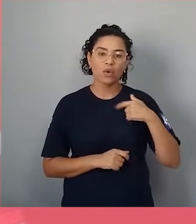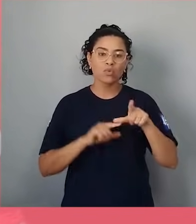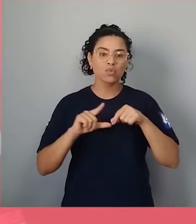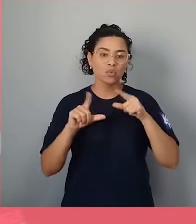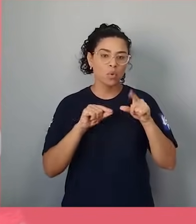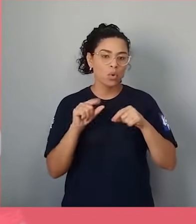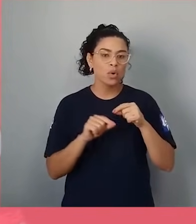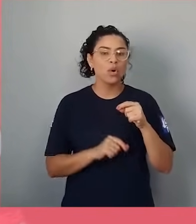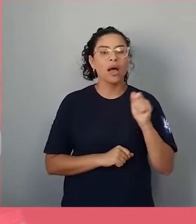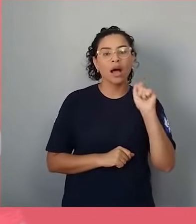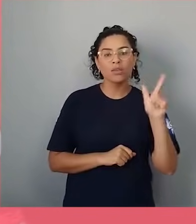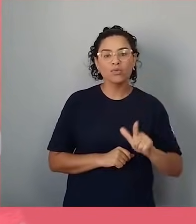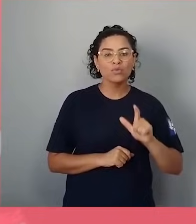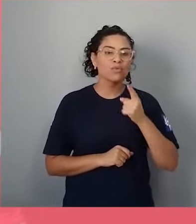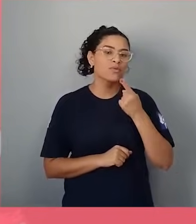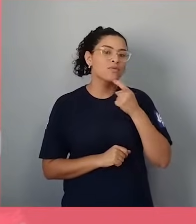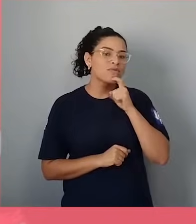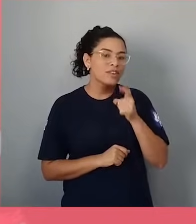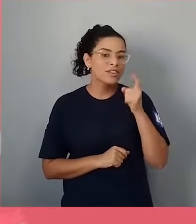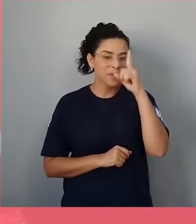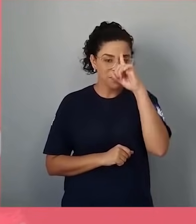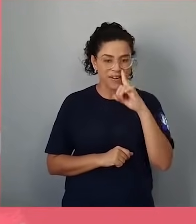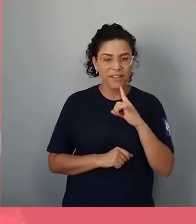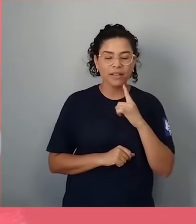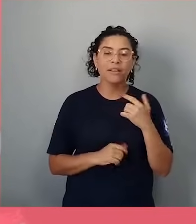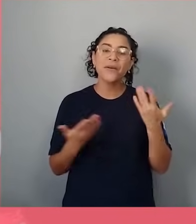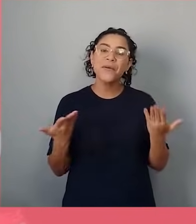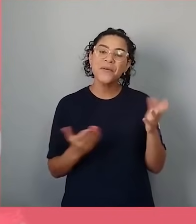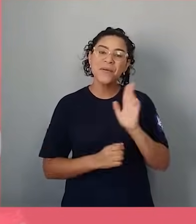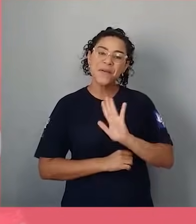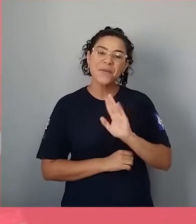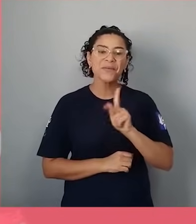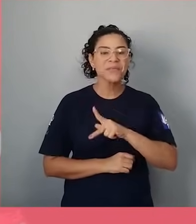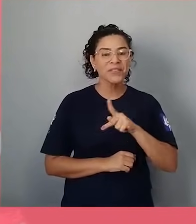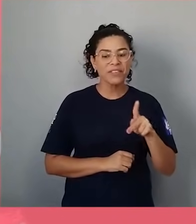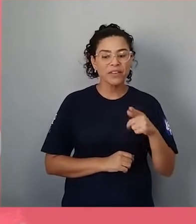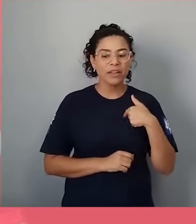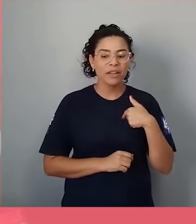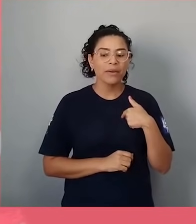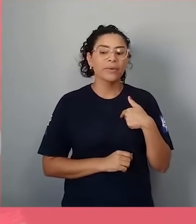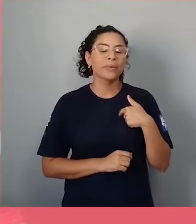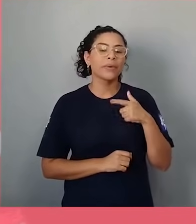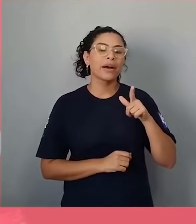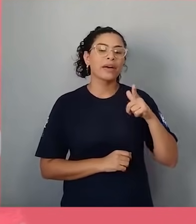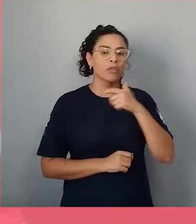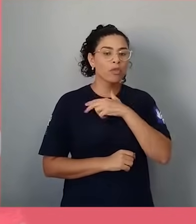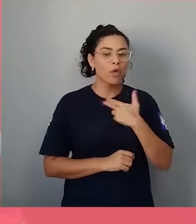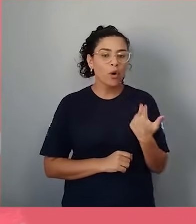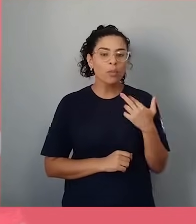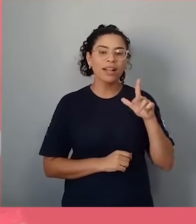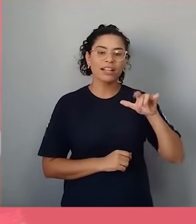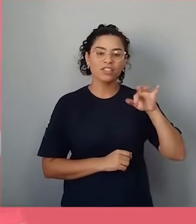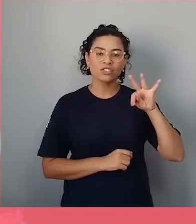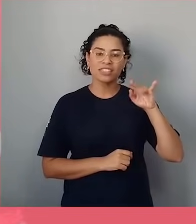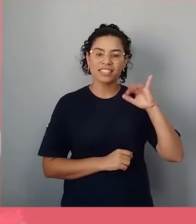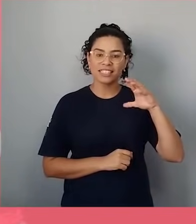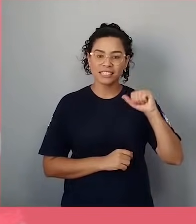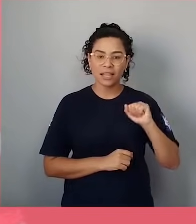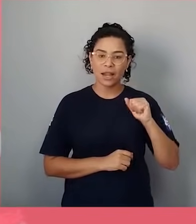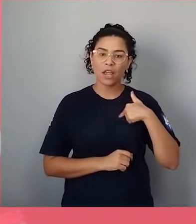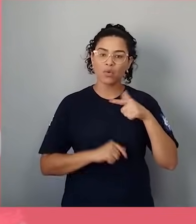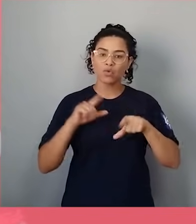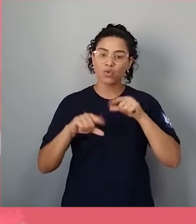verde e amarelo. Tchau, tchau. Professora, meu nome é Letícia. Minha cor preferida é